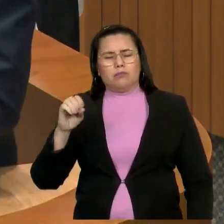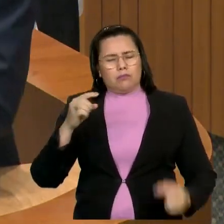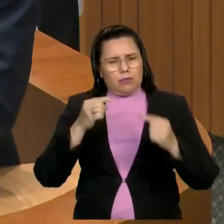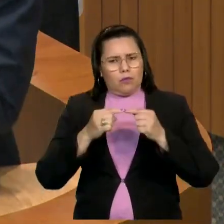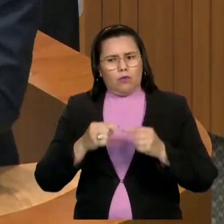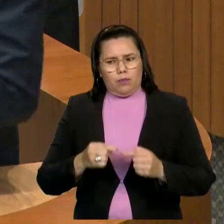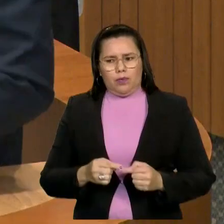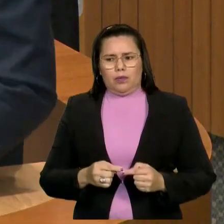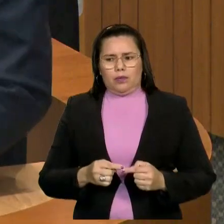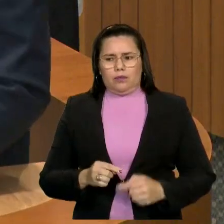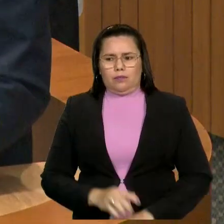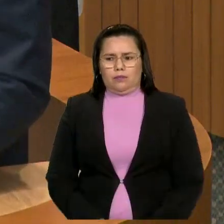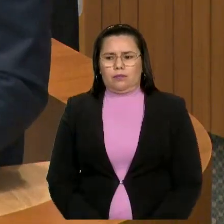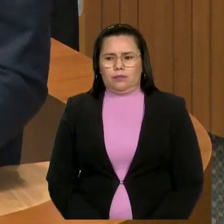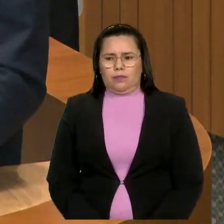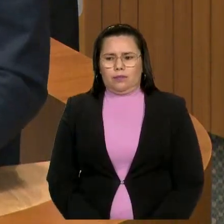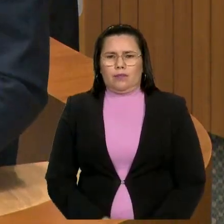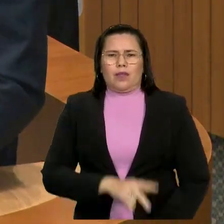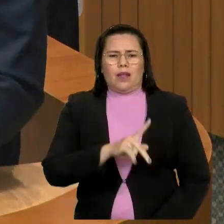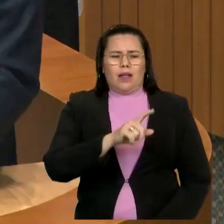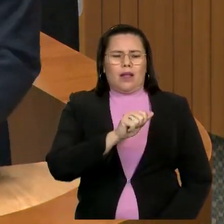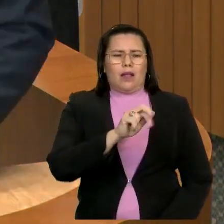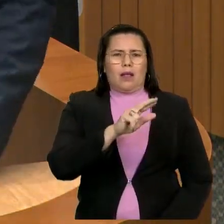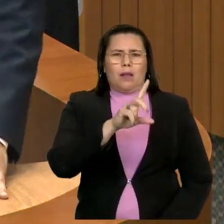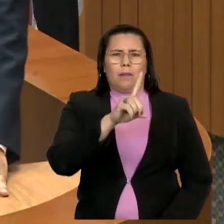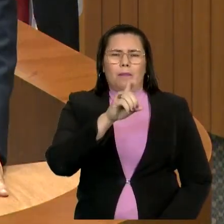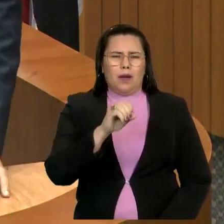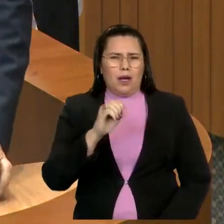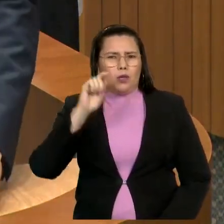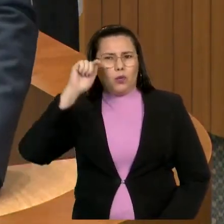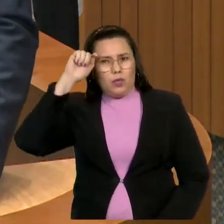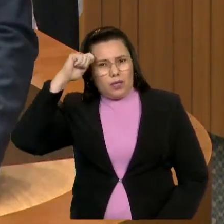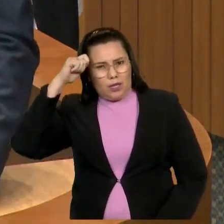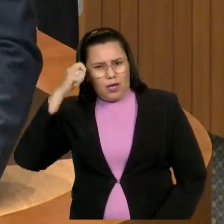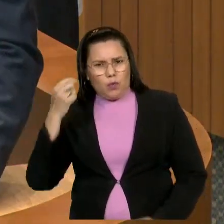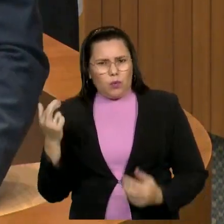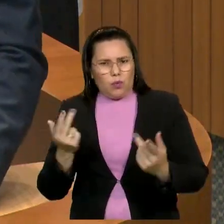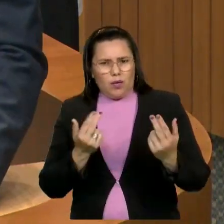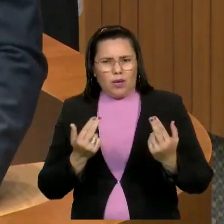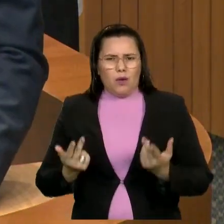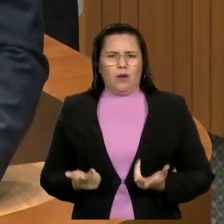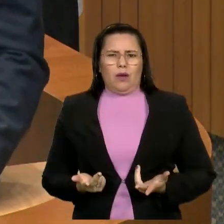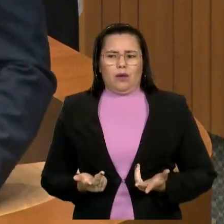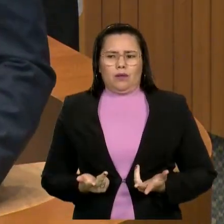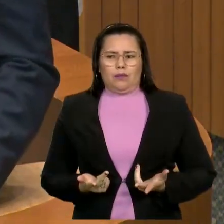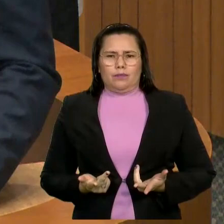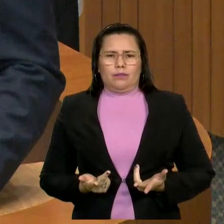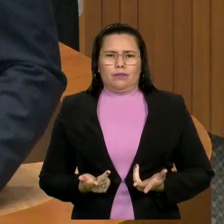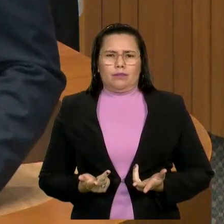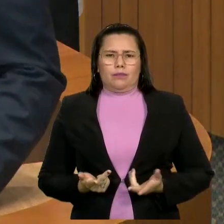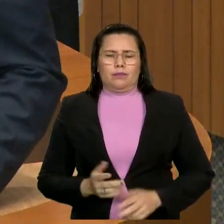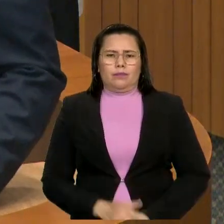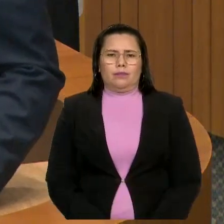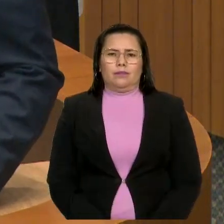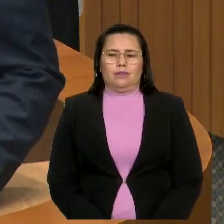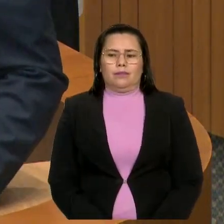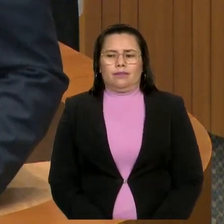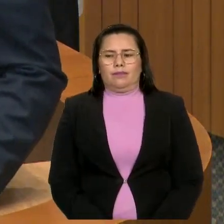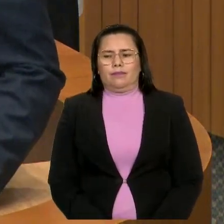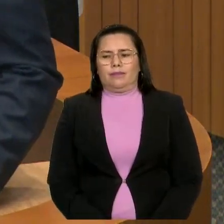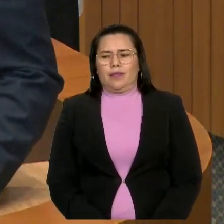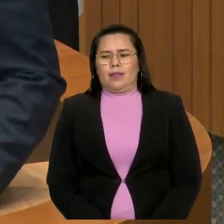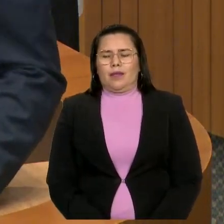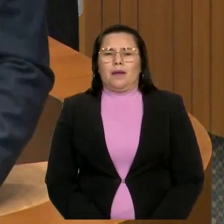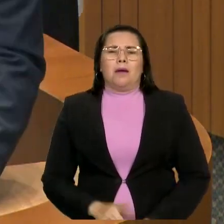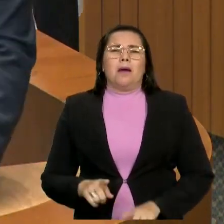negro é a mesma coisa, não está tão errado na matéria assim. Ou seja, sempre há uma passação de pano danada, mas não tem um